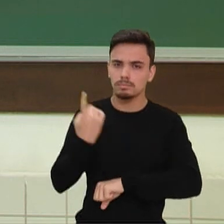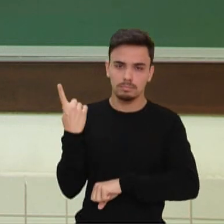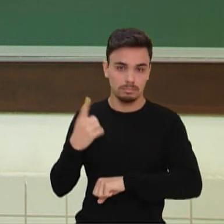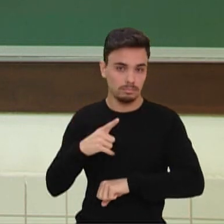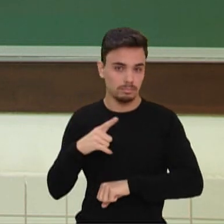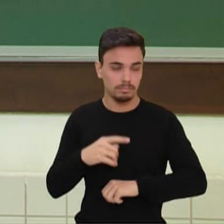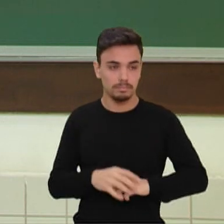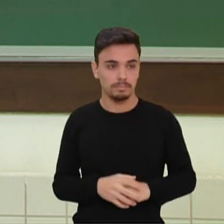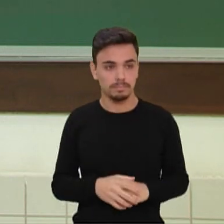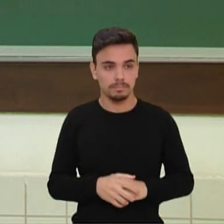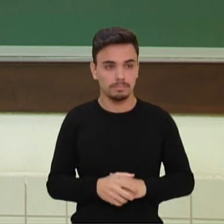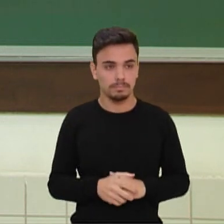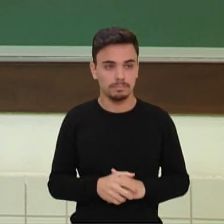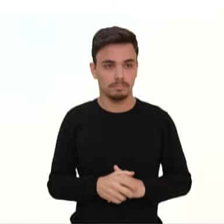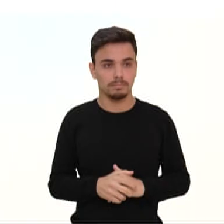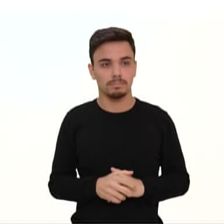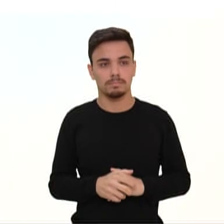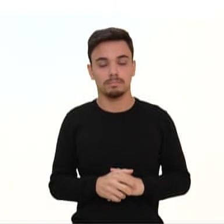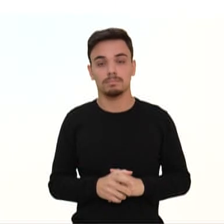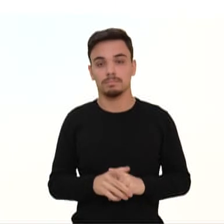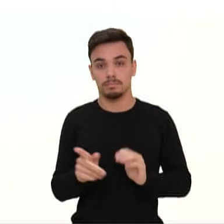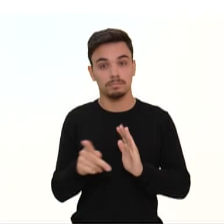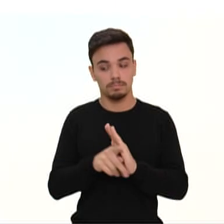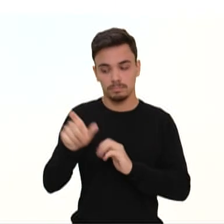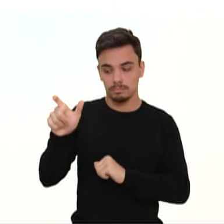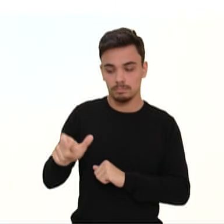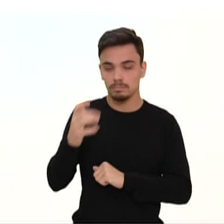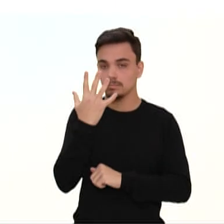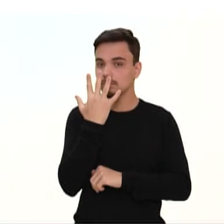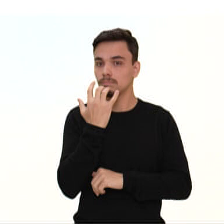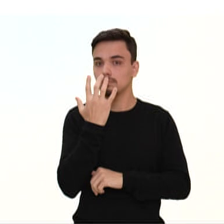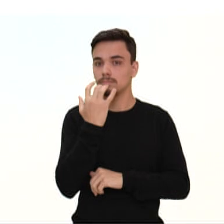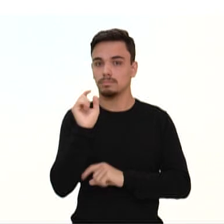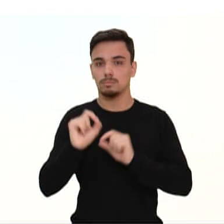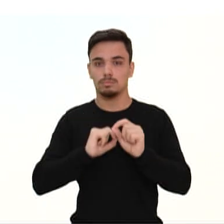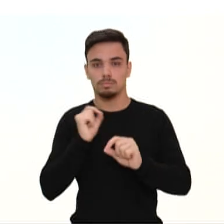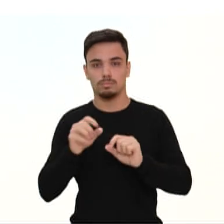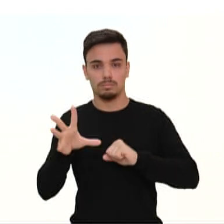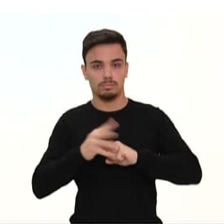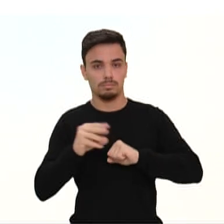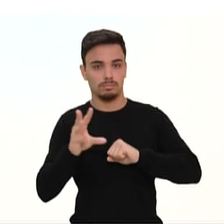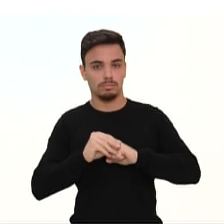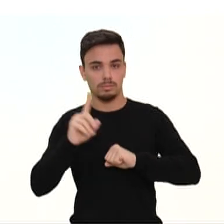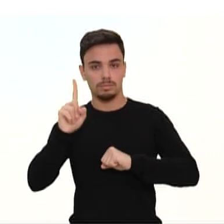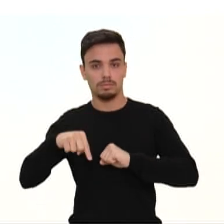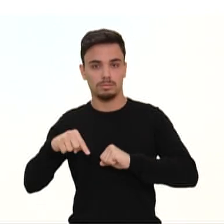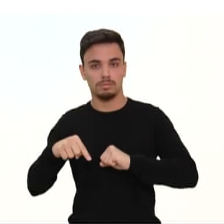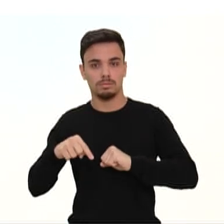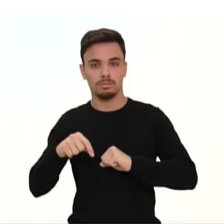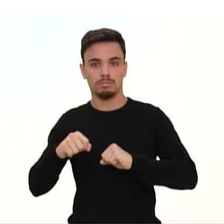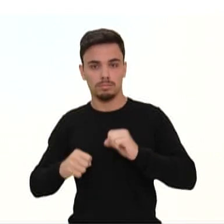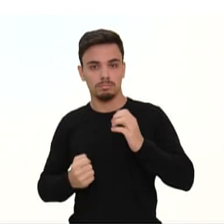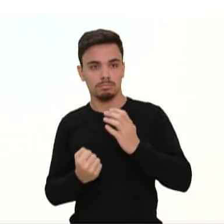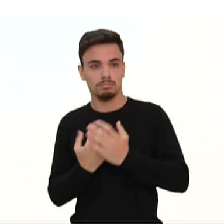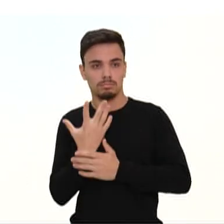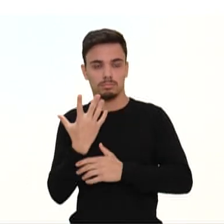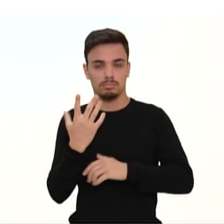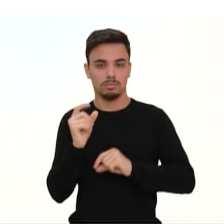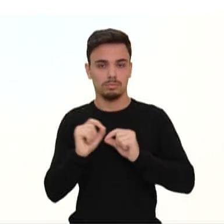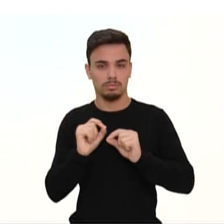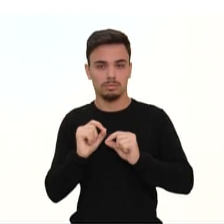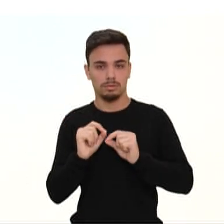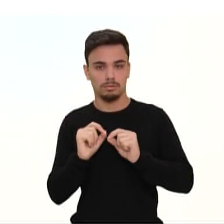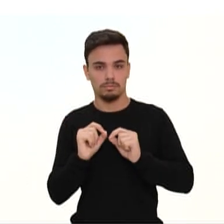para nós? Para Nietzsche, em primeiro lugar, o conhecimento é uma invenção. É